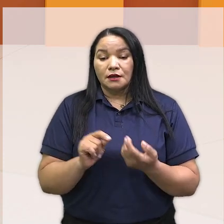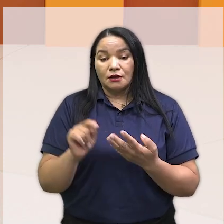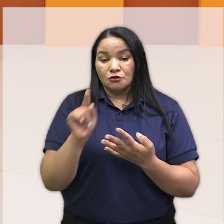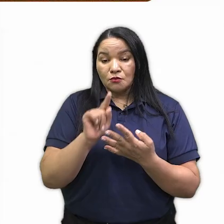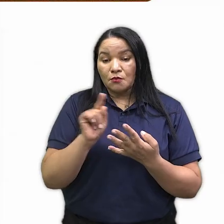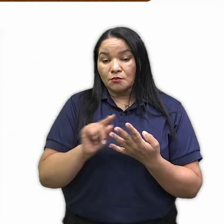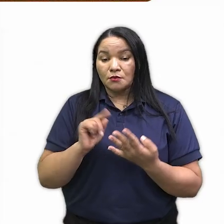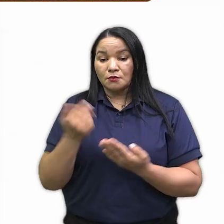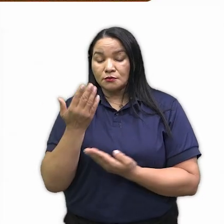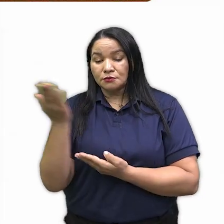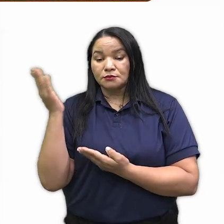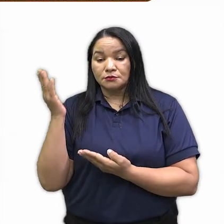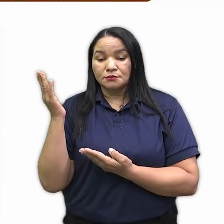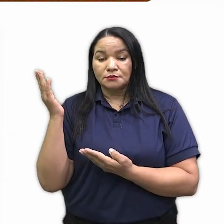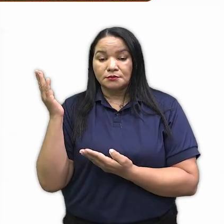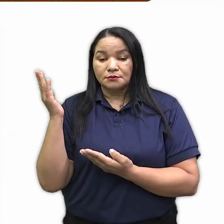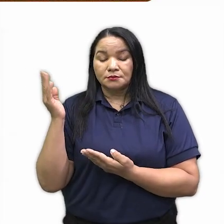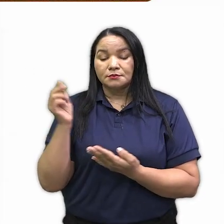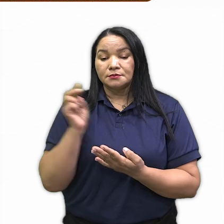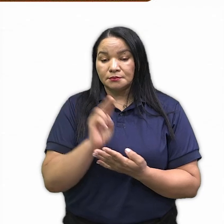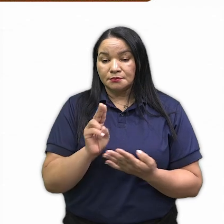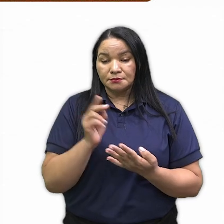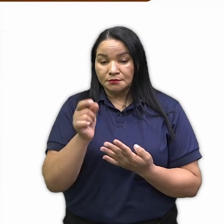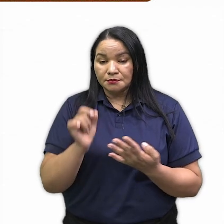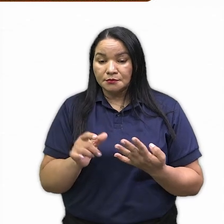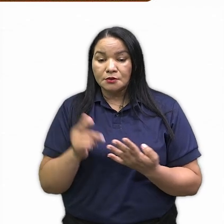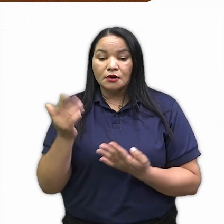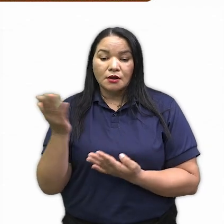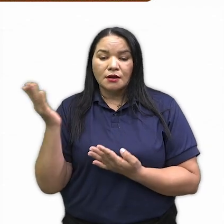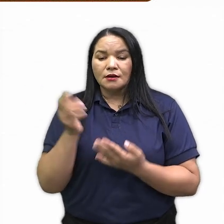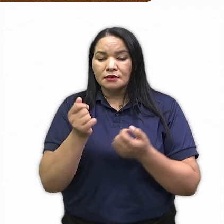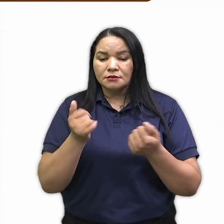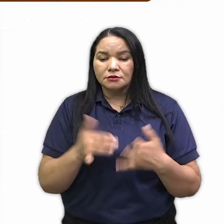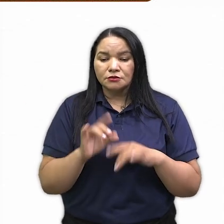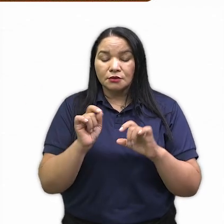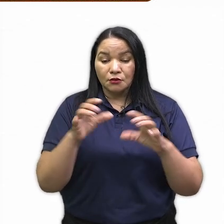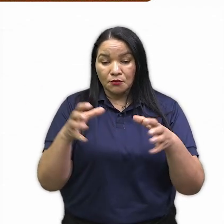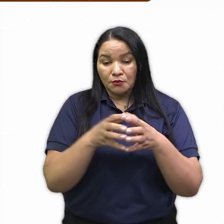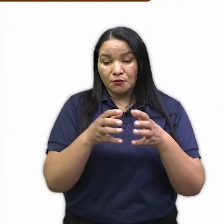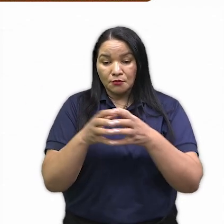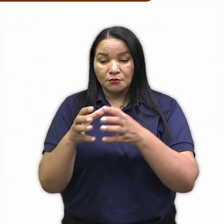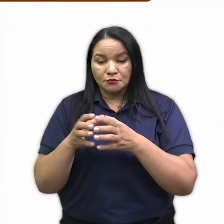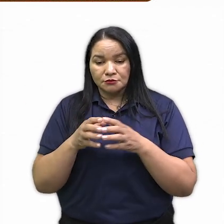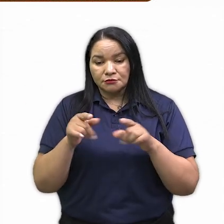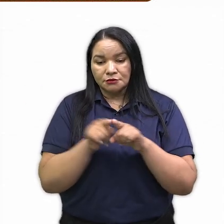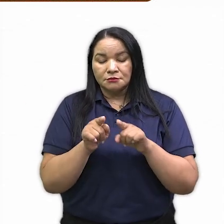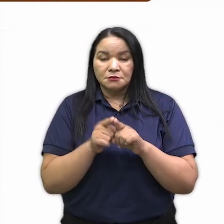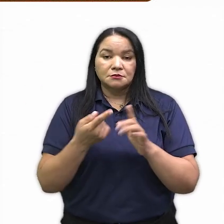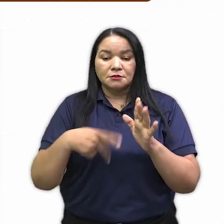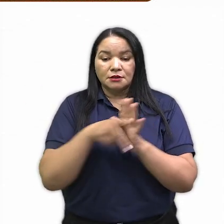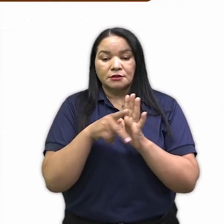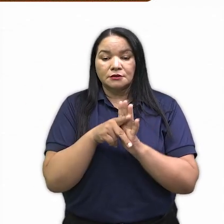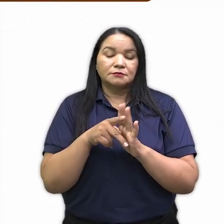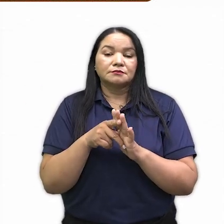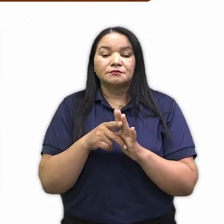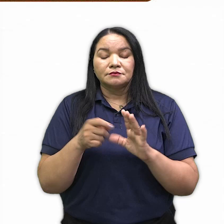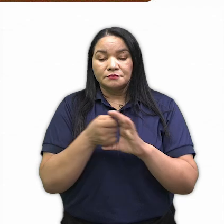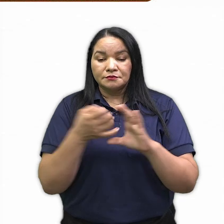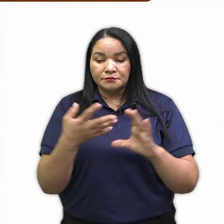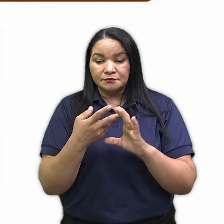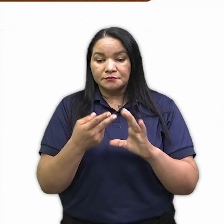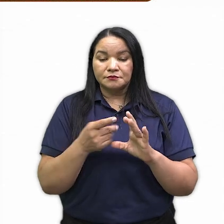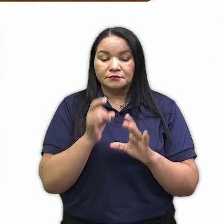maoris, tá? Os aborígenes australianos e os maoris, né, eles vão ter características distintas.